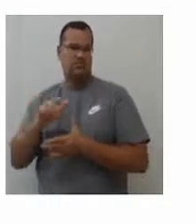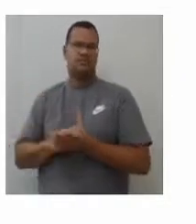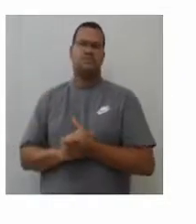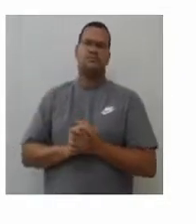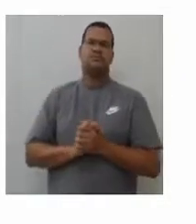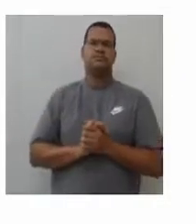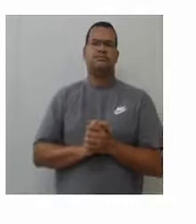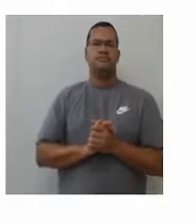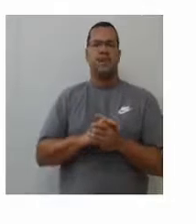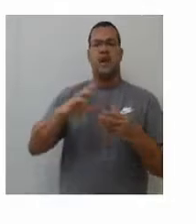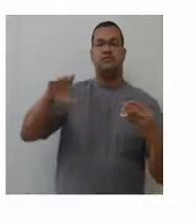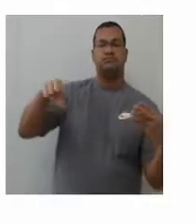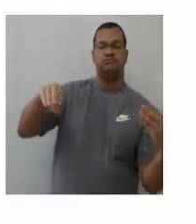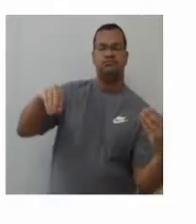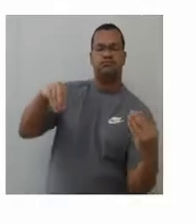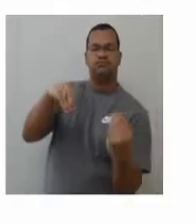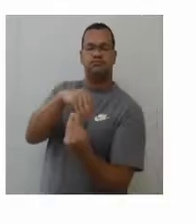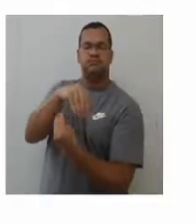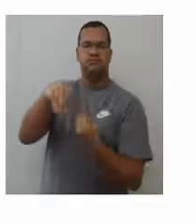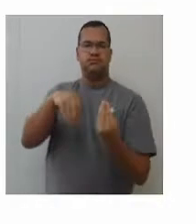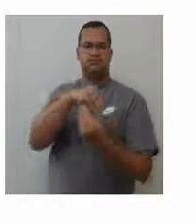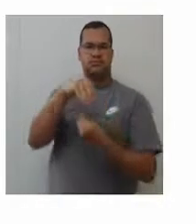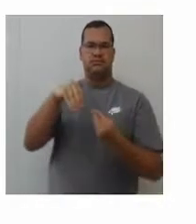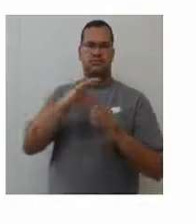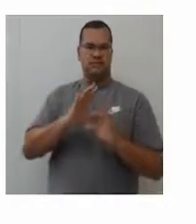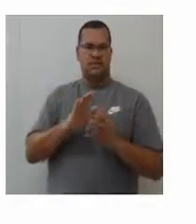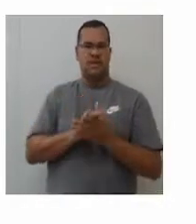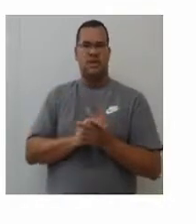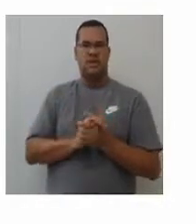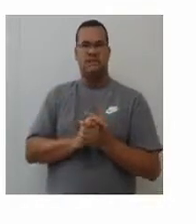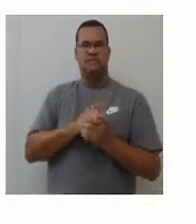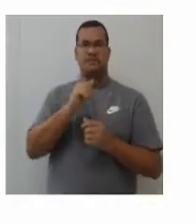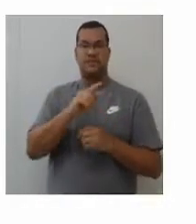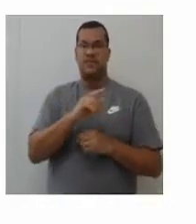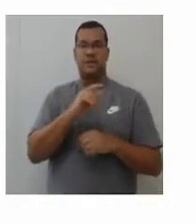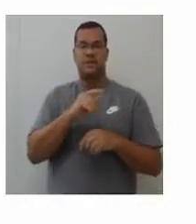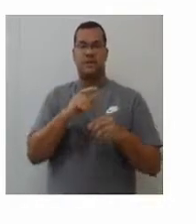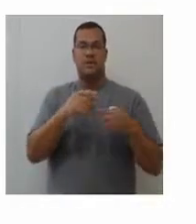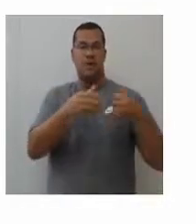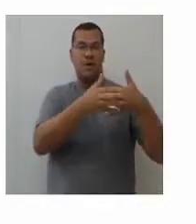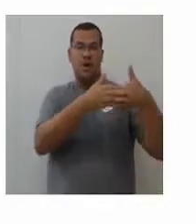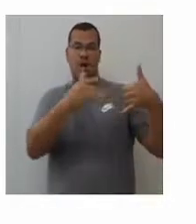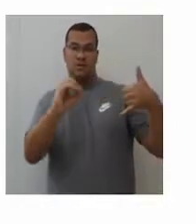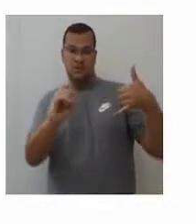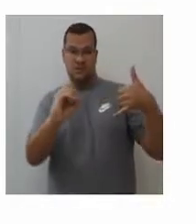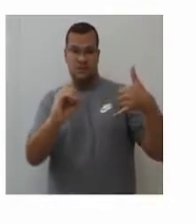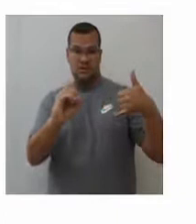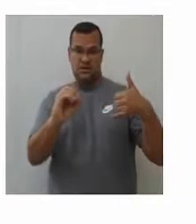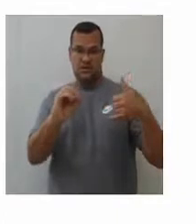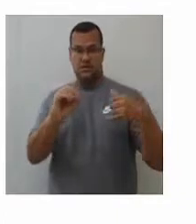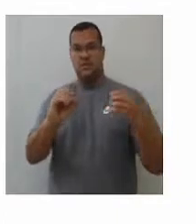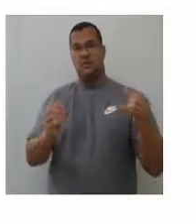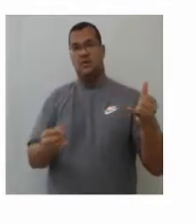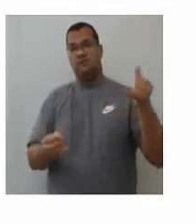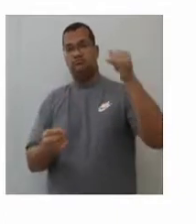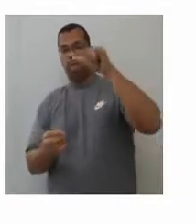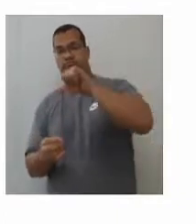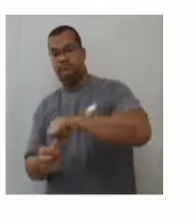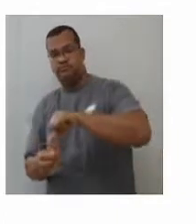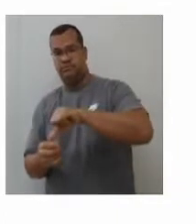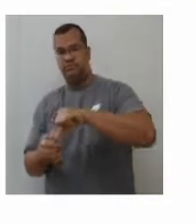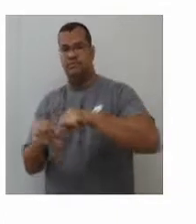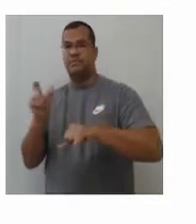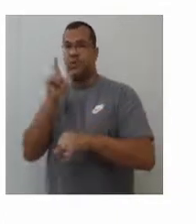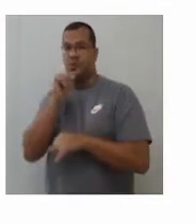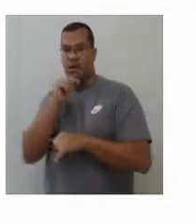solvente. Solução aquosa de oxigênio. Então é gás oxigênio imerso em uma solução líquida de